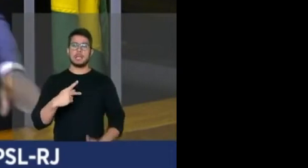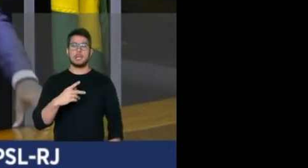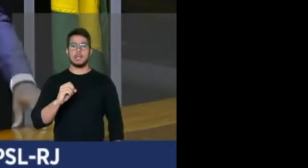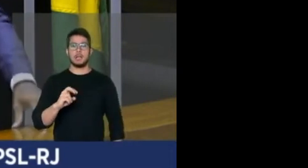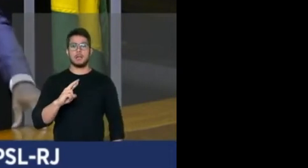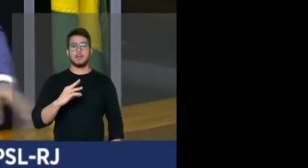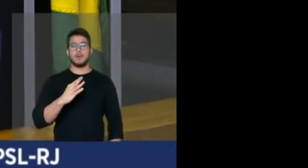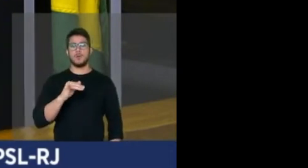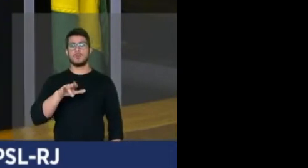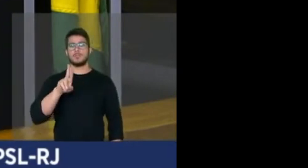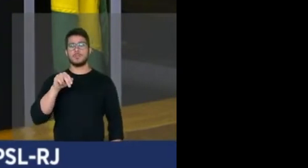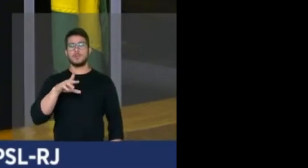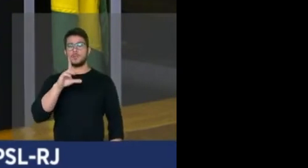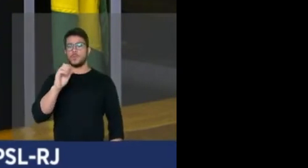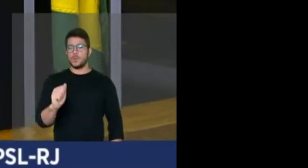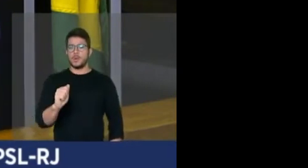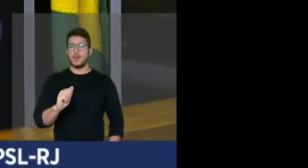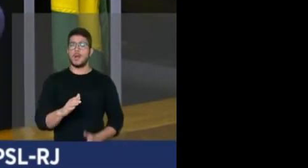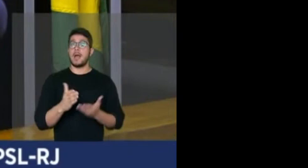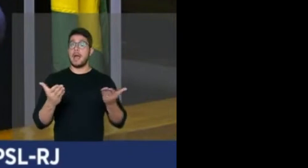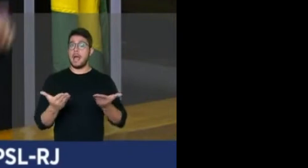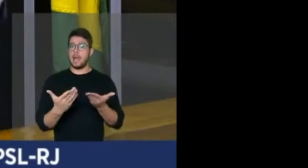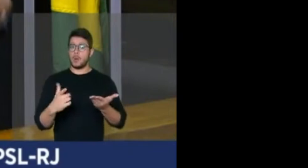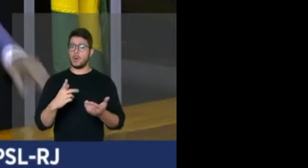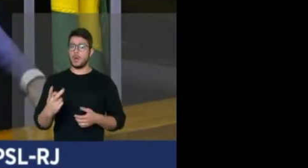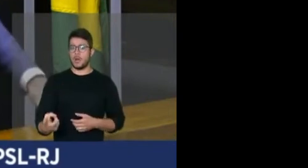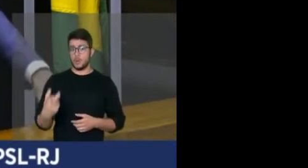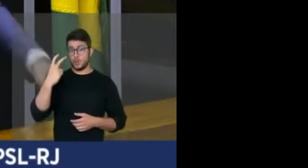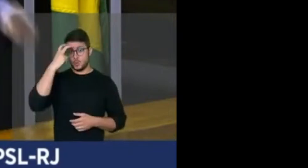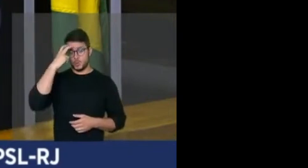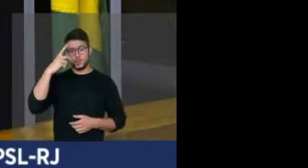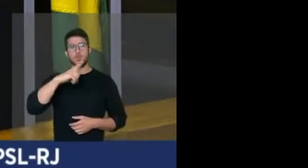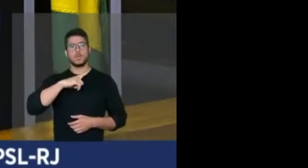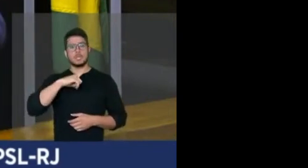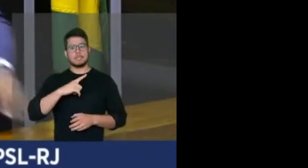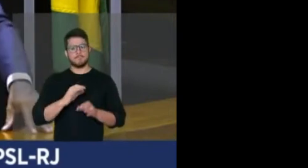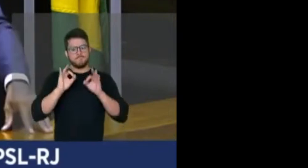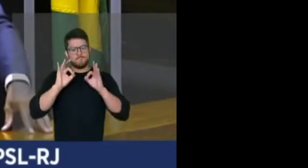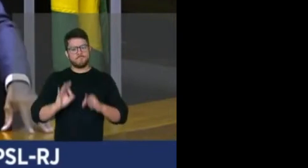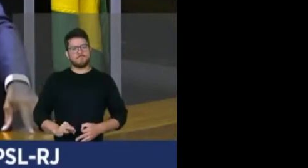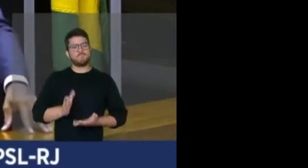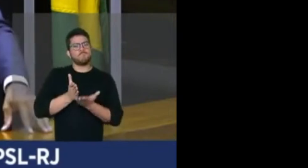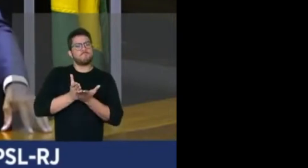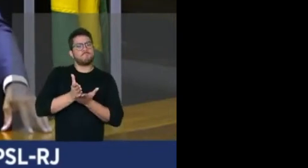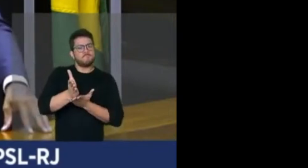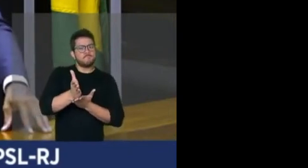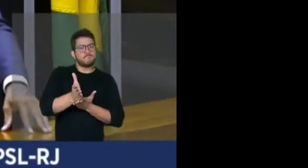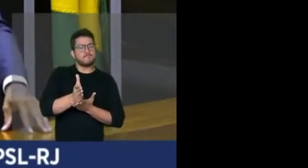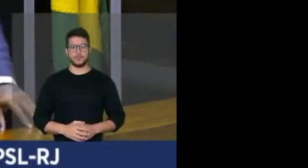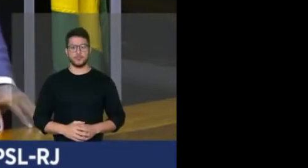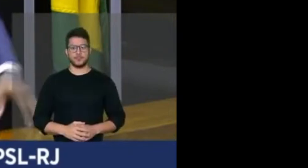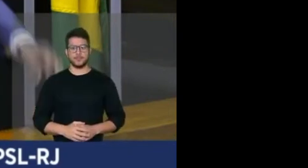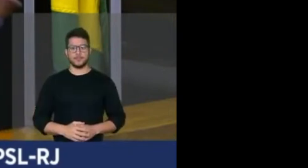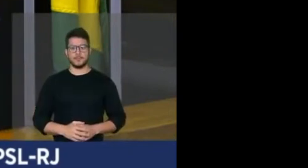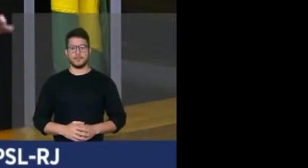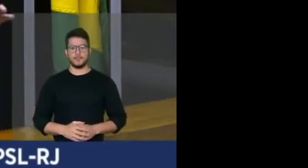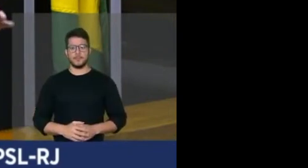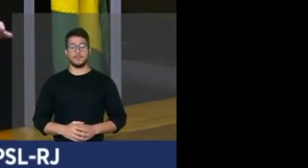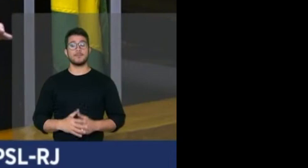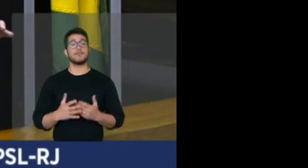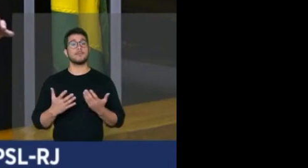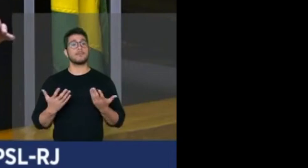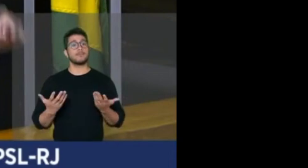moralizando a cultura nacional, moralizando as conduções das políticas públicas pela cultura. Mas,